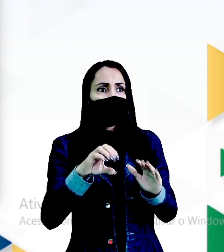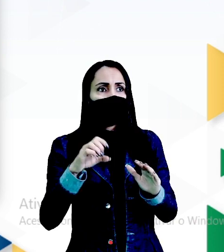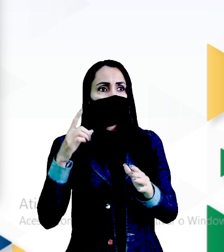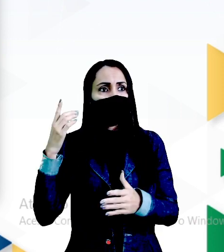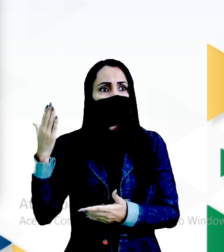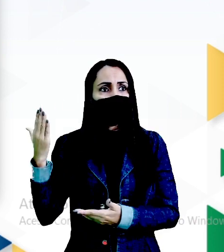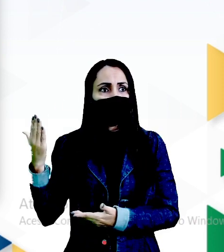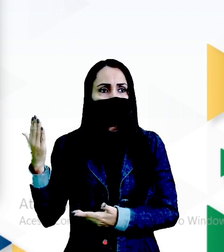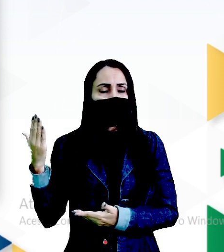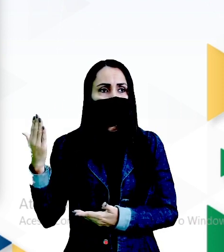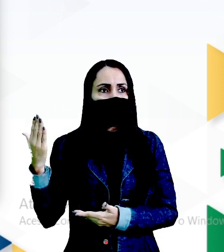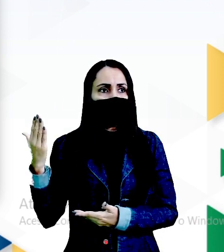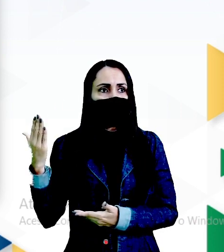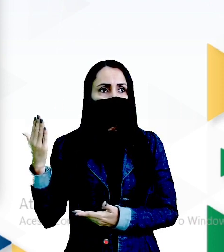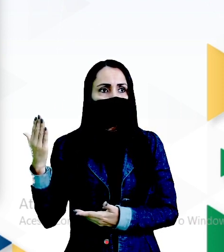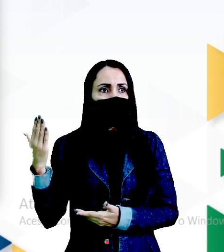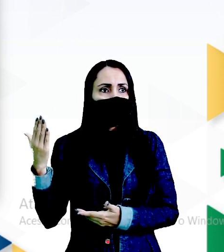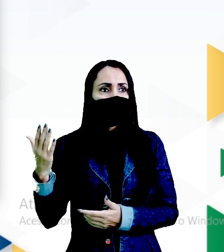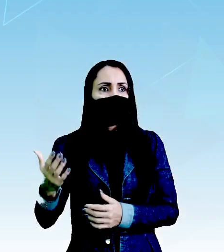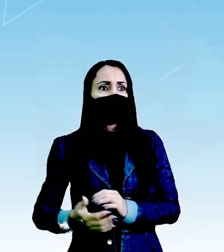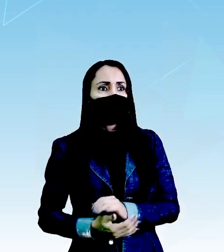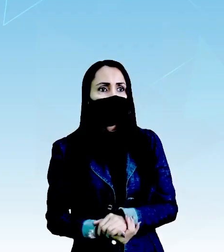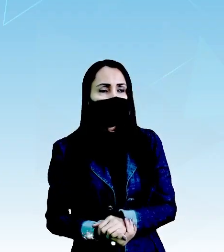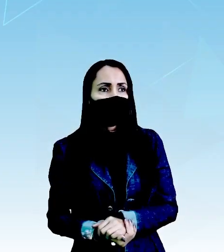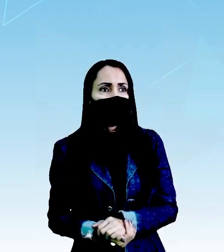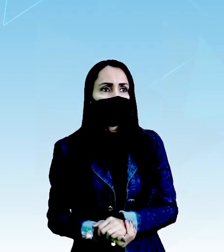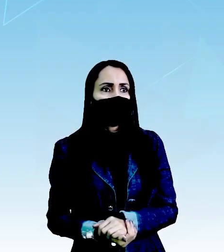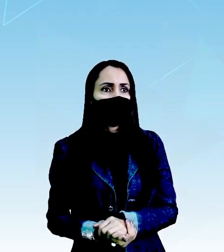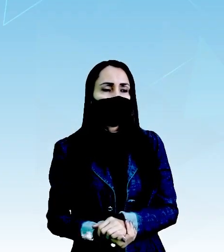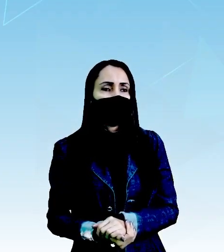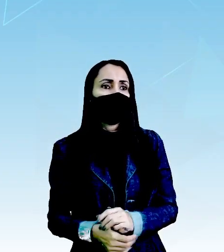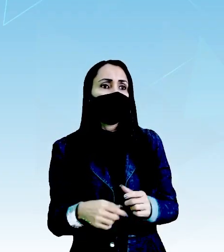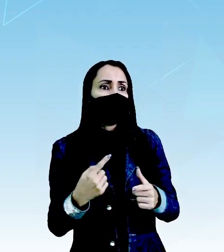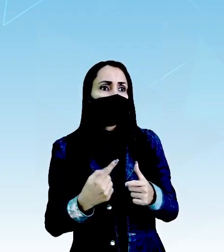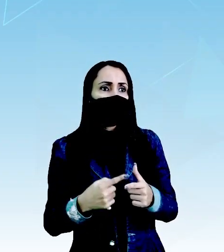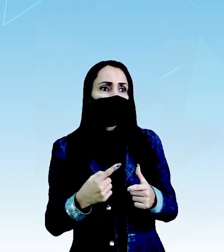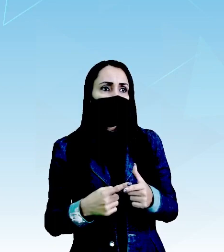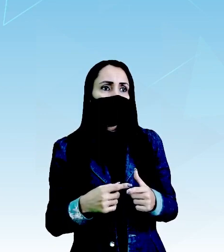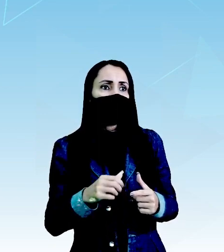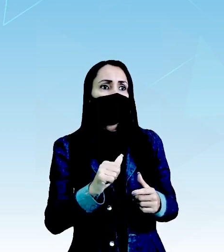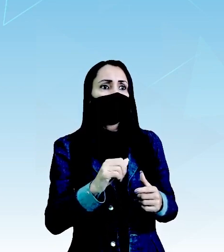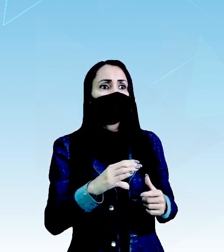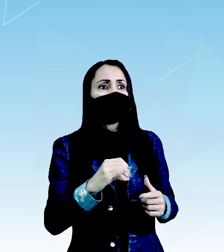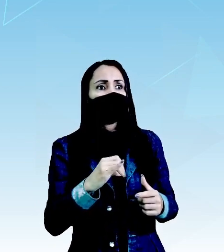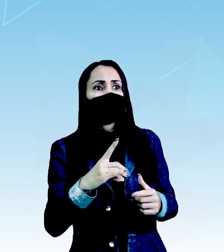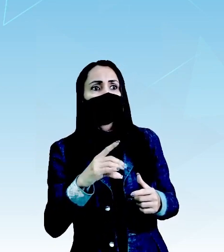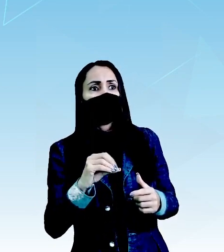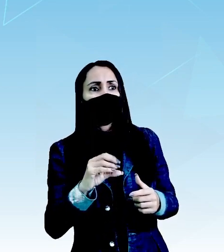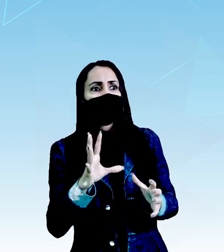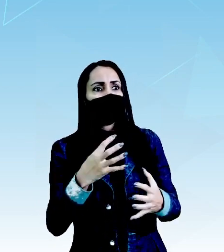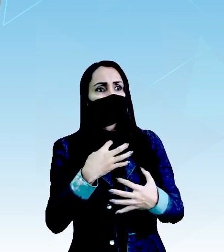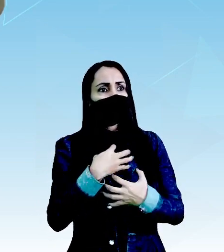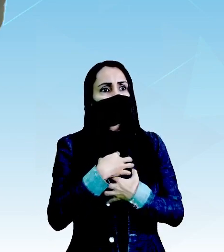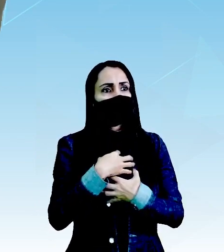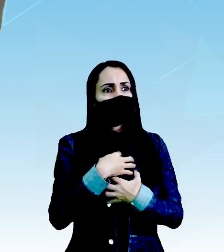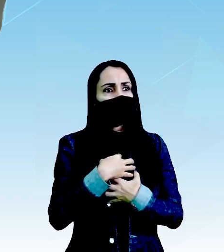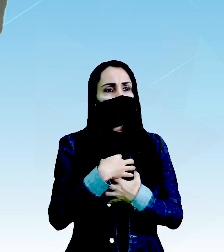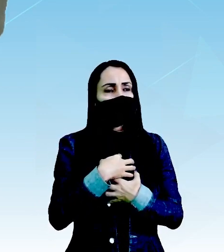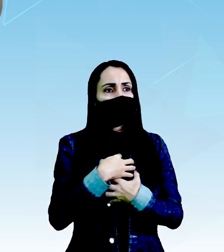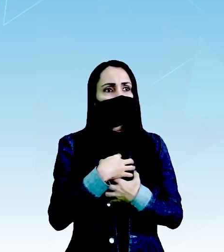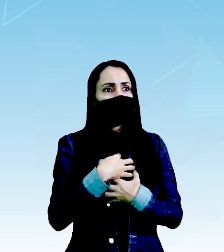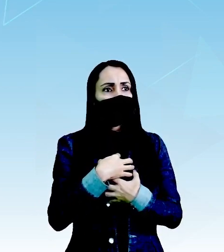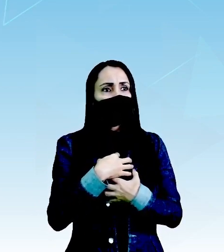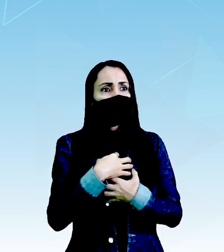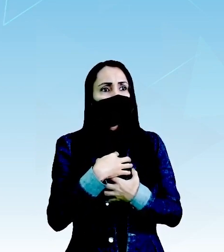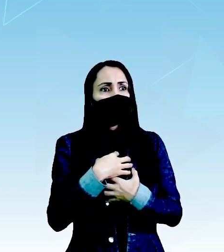texto ácido, certo? Por que ele seria ácido? Porque ele está tocando nos brios, por assim